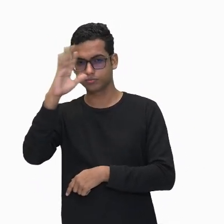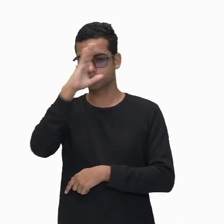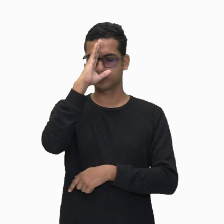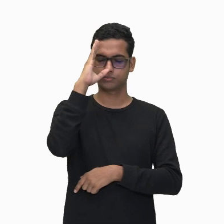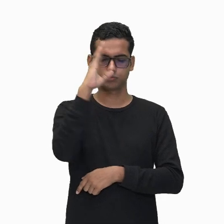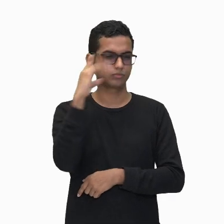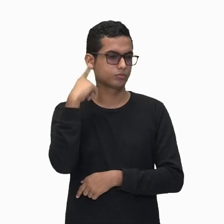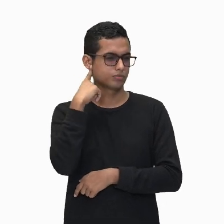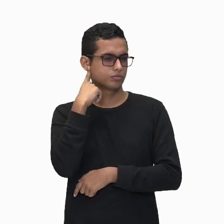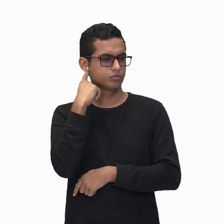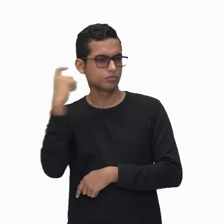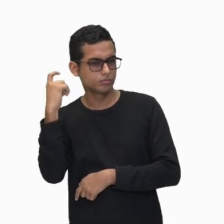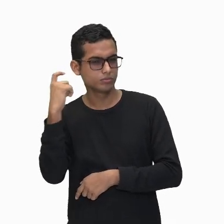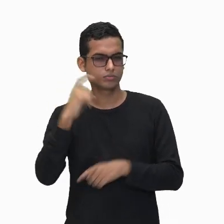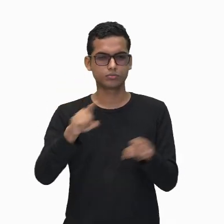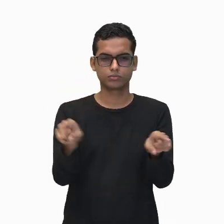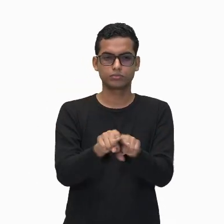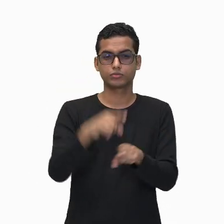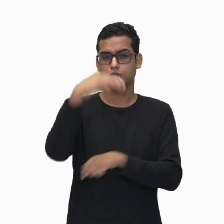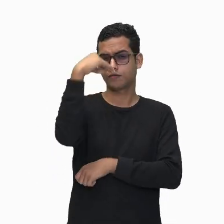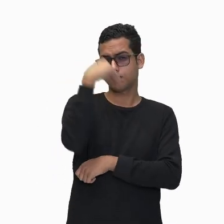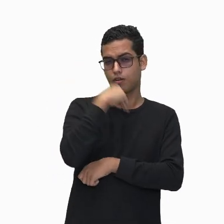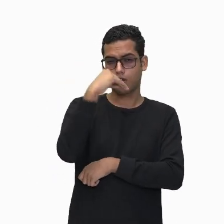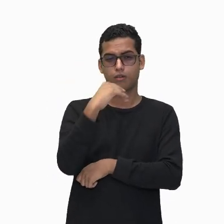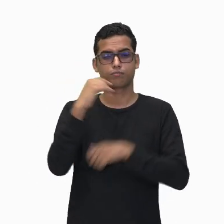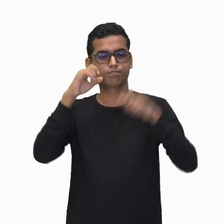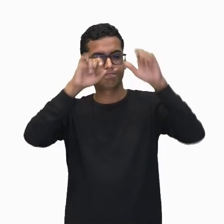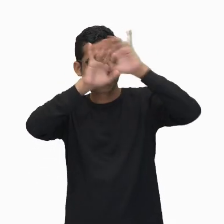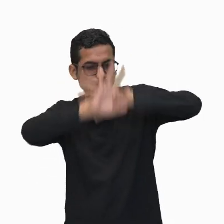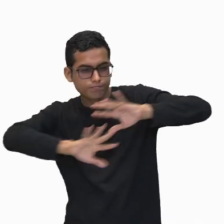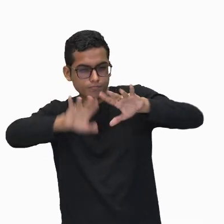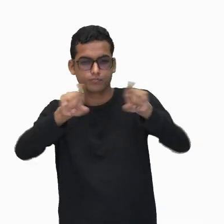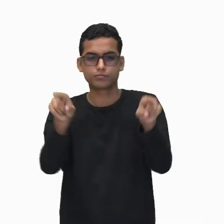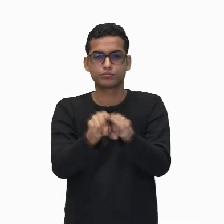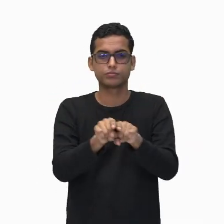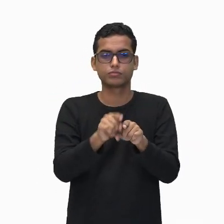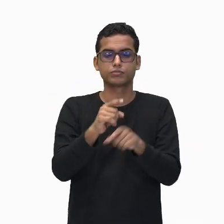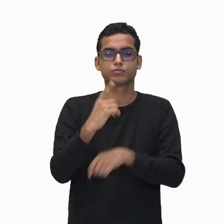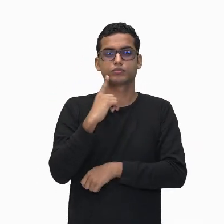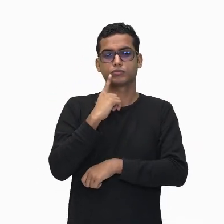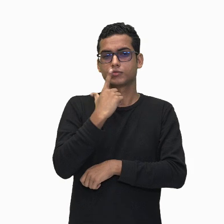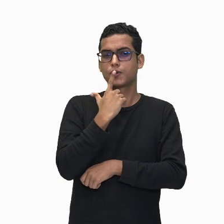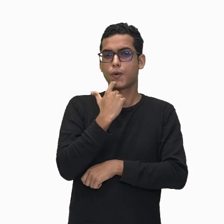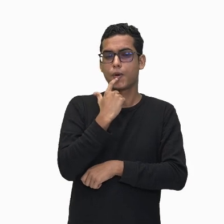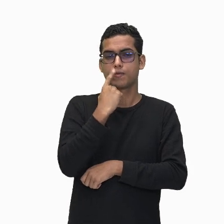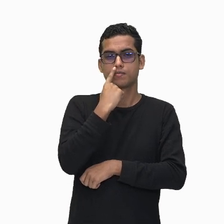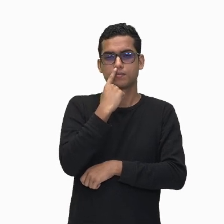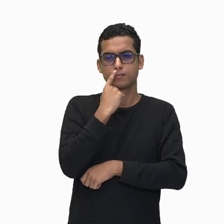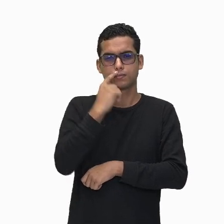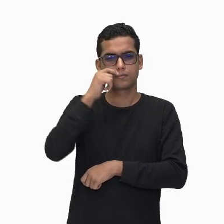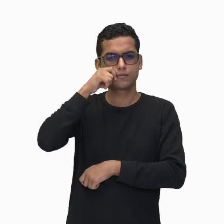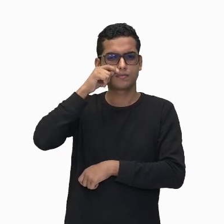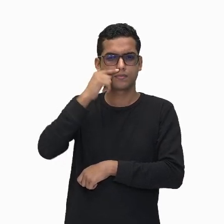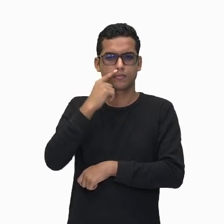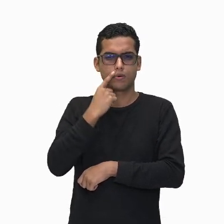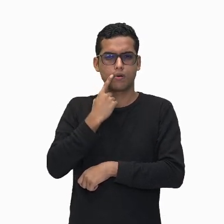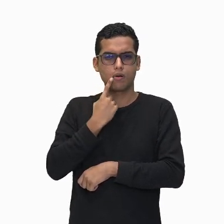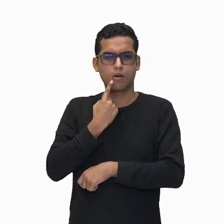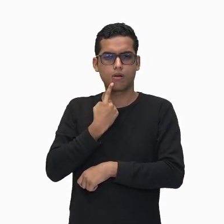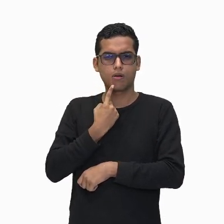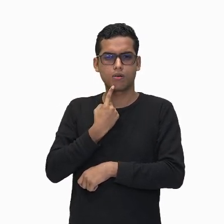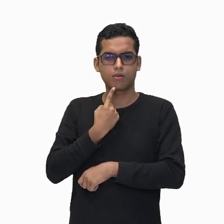zumbido no ouvido, fraqueza, visão embaçada, sangramento nasal. Então, esses são os